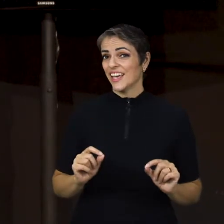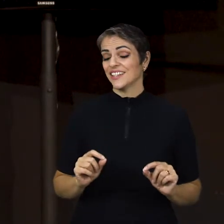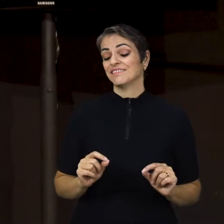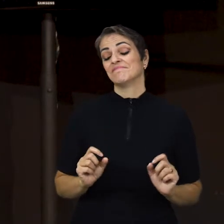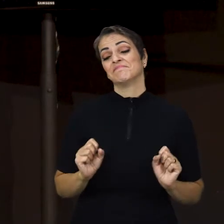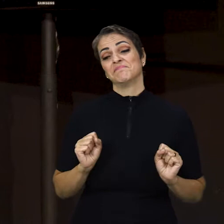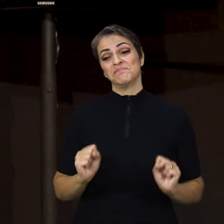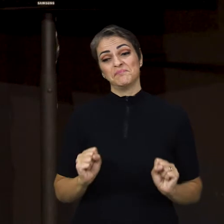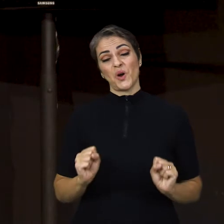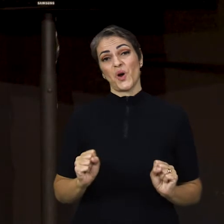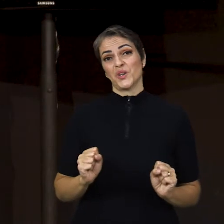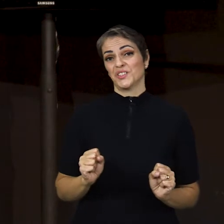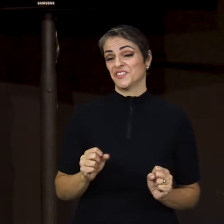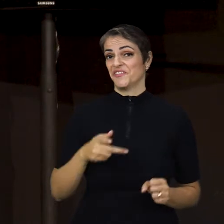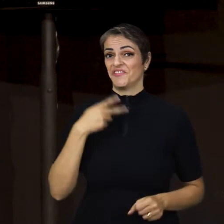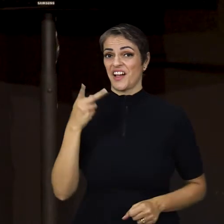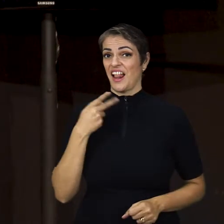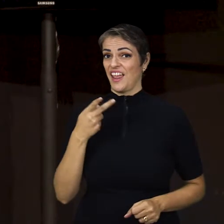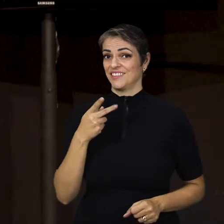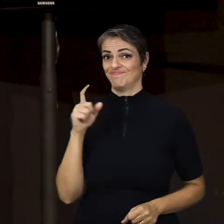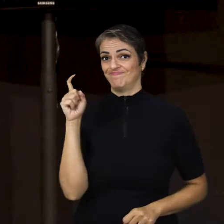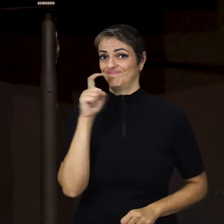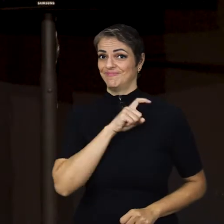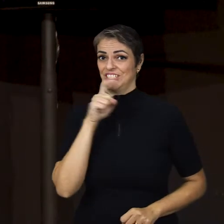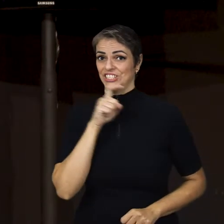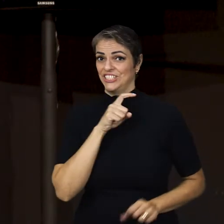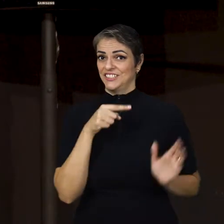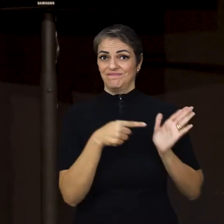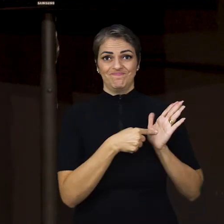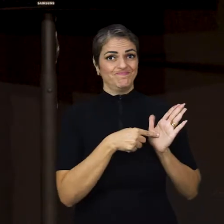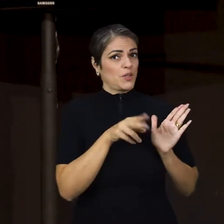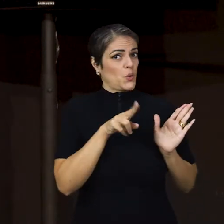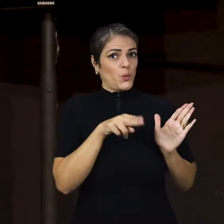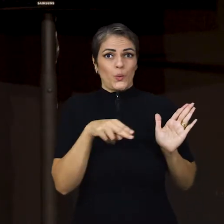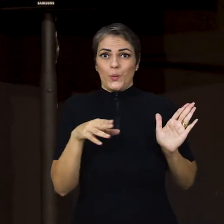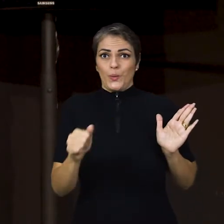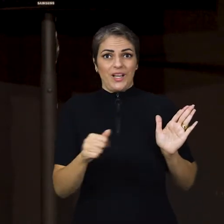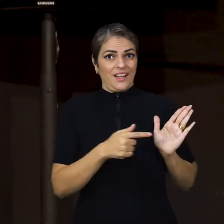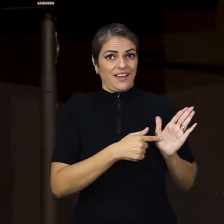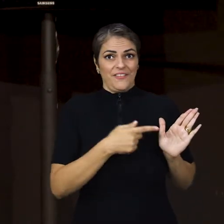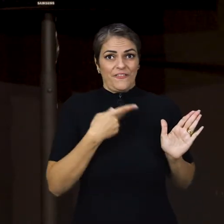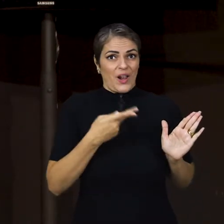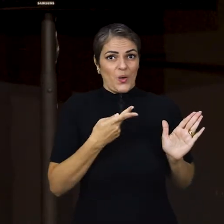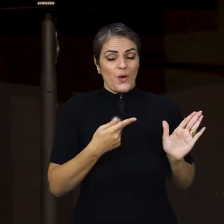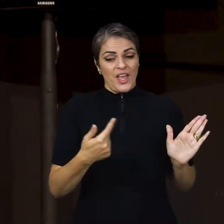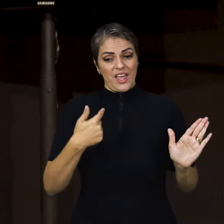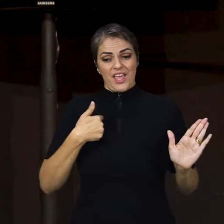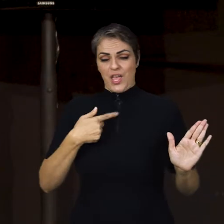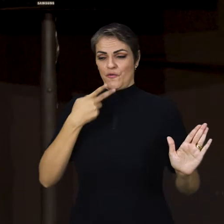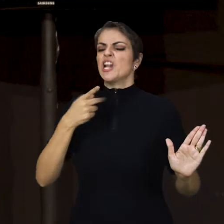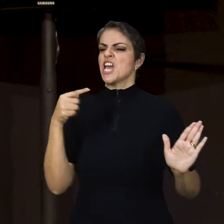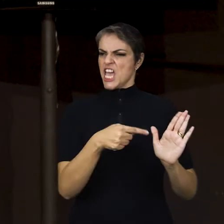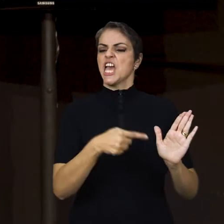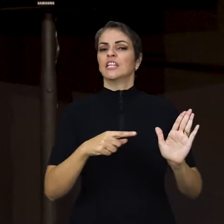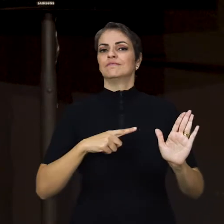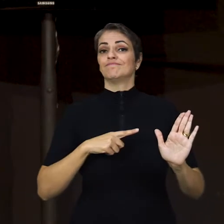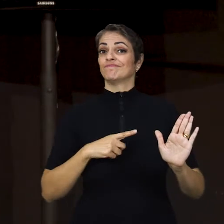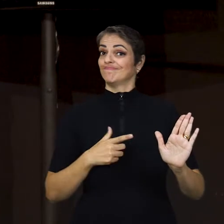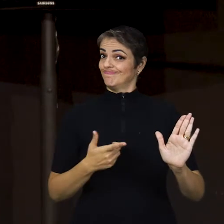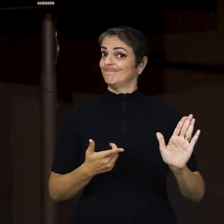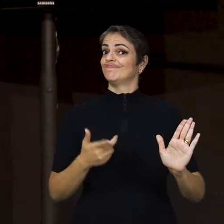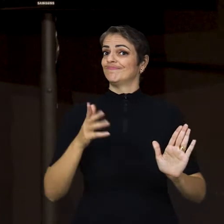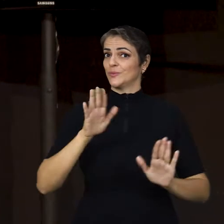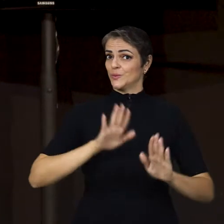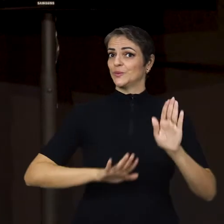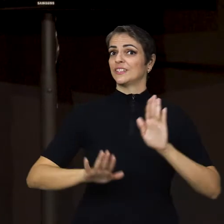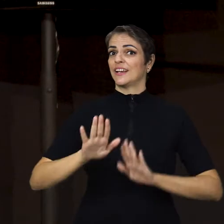bíblico diga algo que ele nunca quis dizer, algo que ele nunca se propôs a ensinar, a falar. O